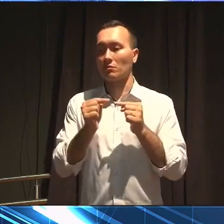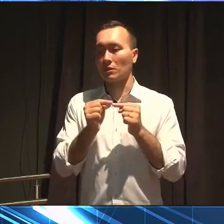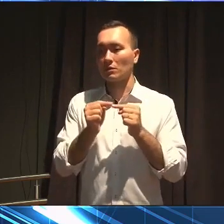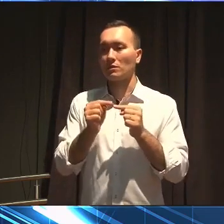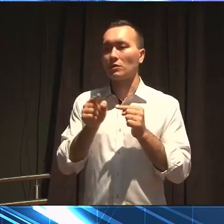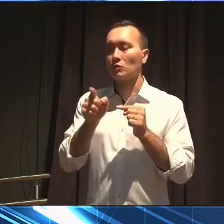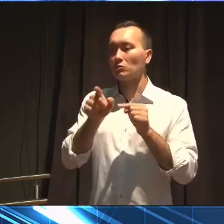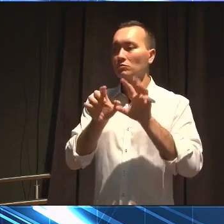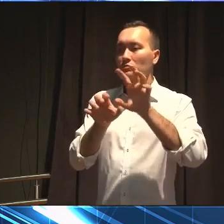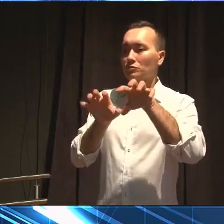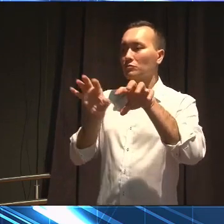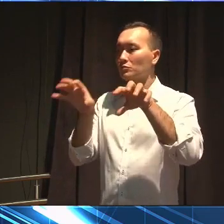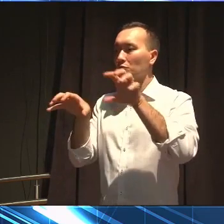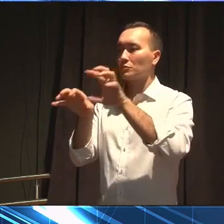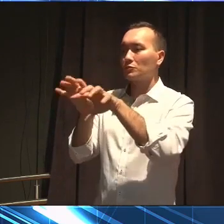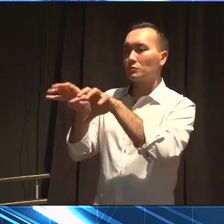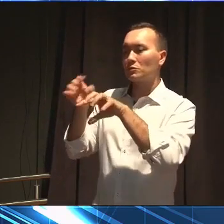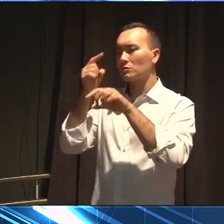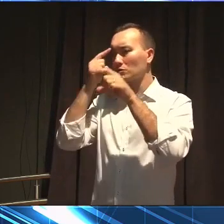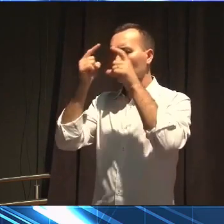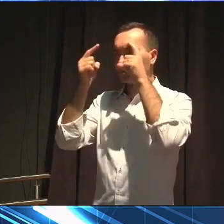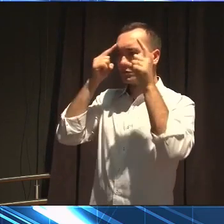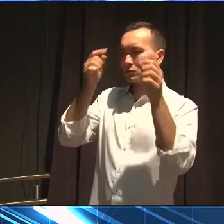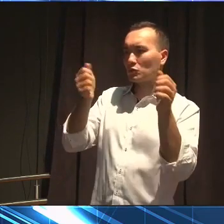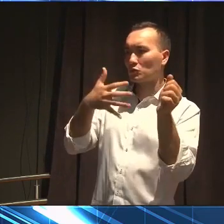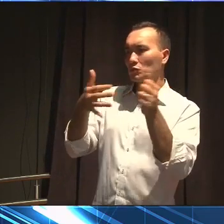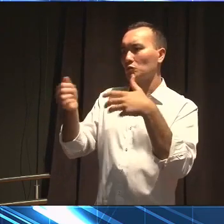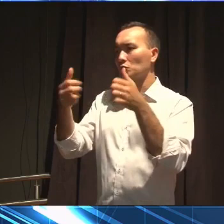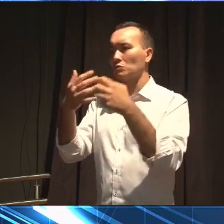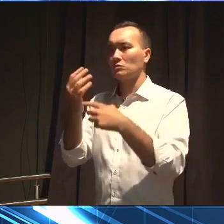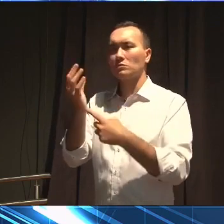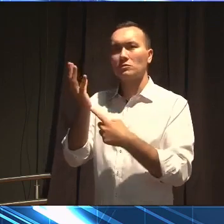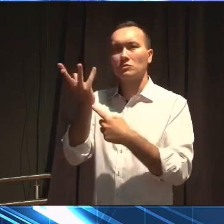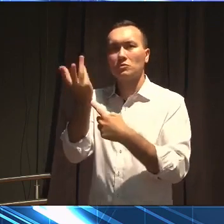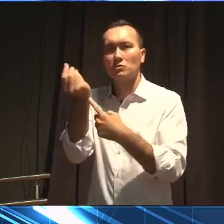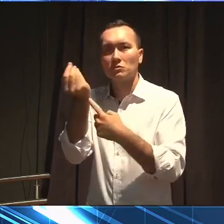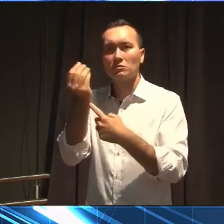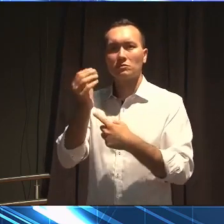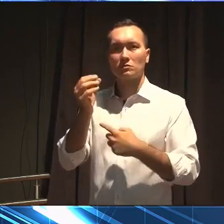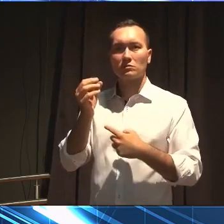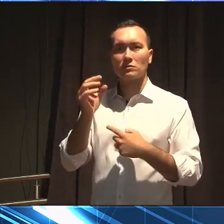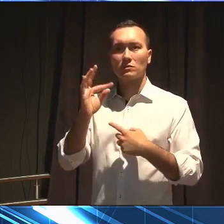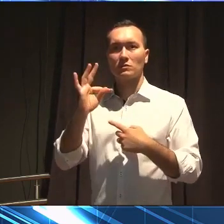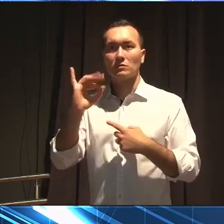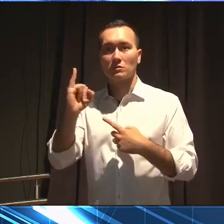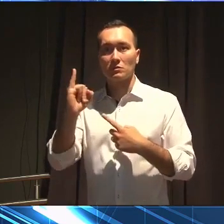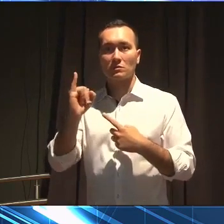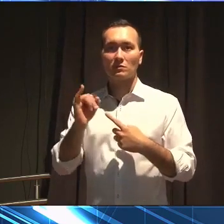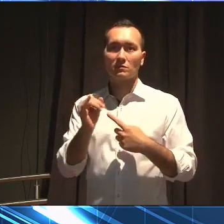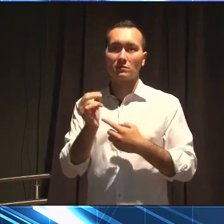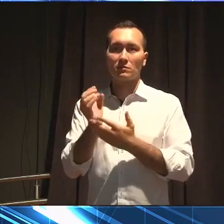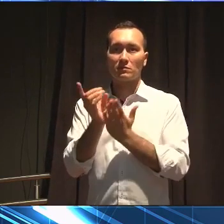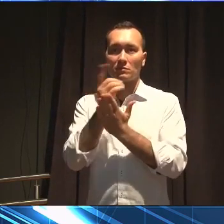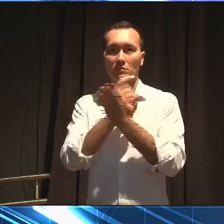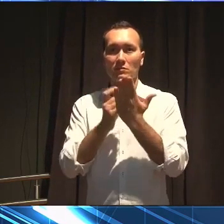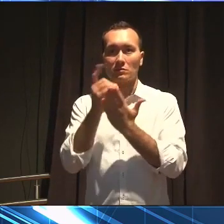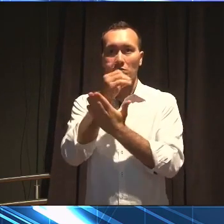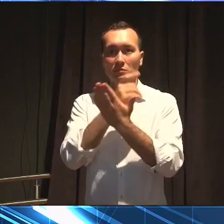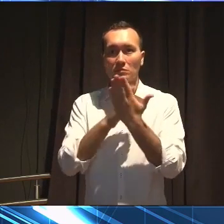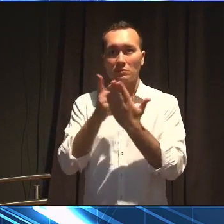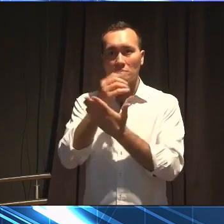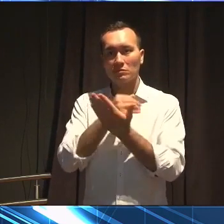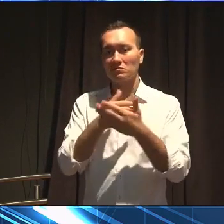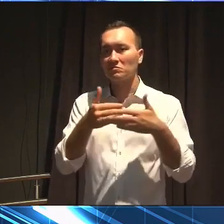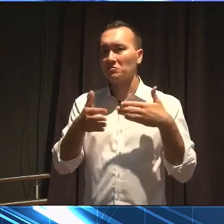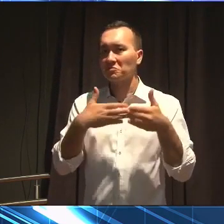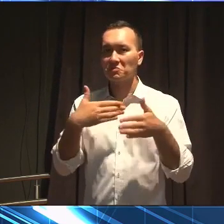em diferentes aspectos, seja nas artes, seja na área da TI, seja na área de design, seja na área,